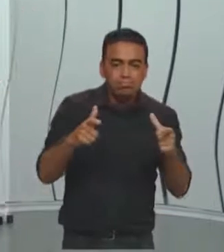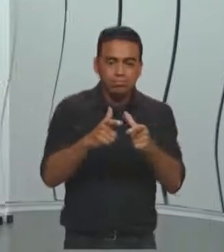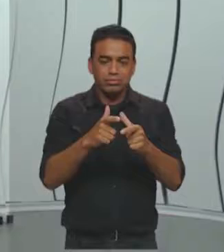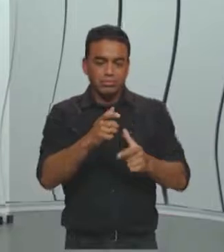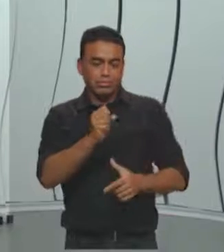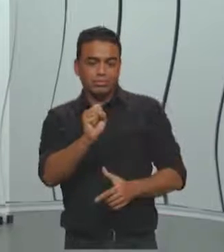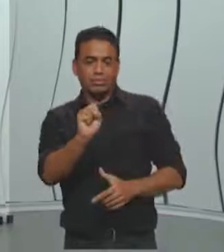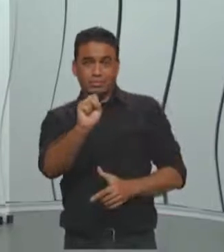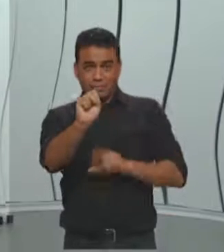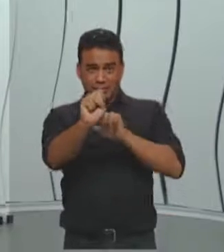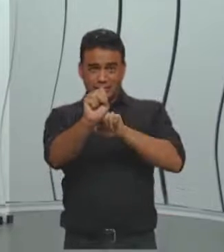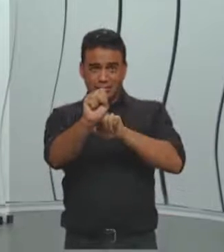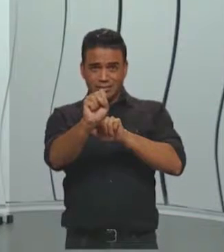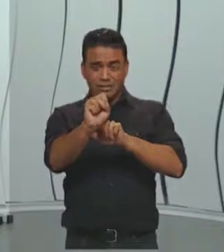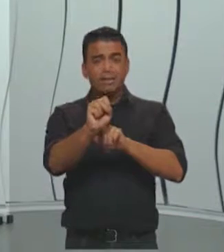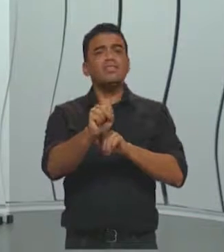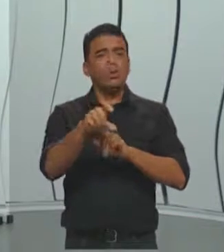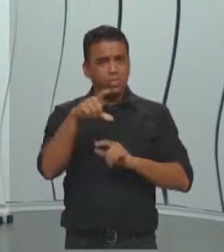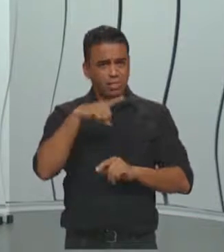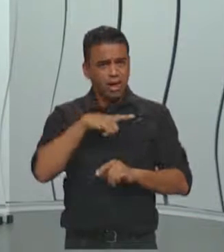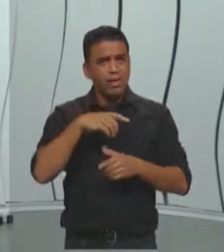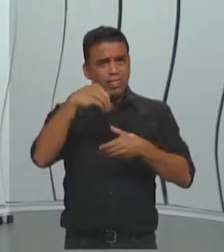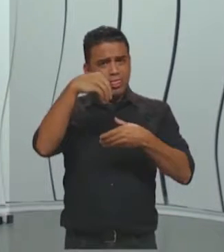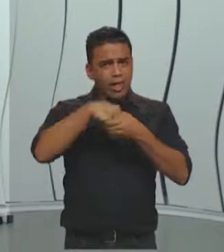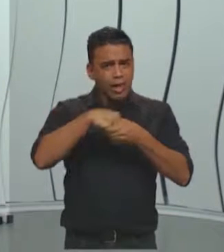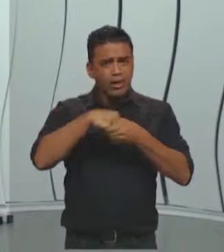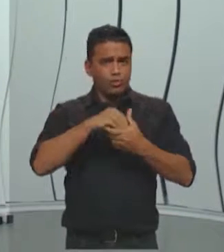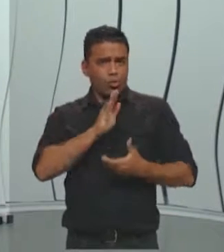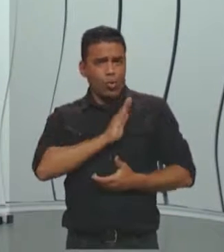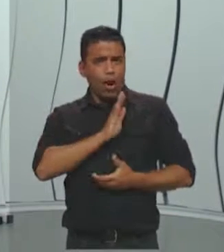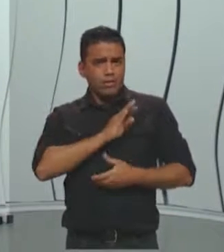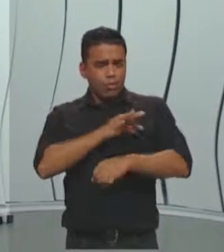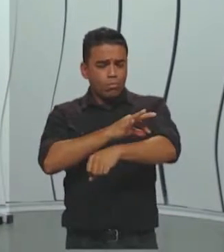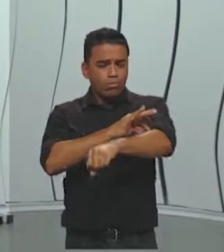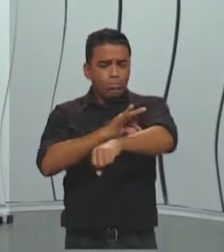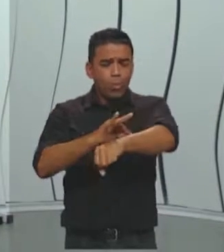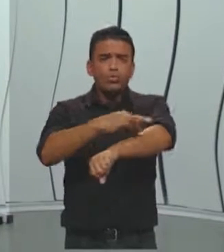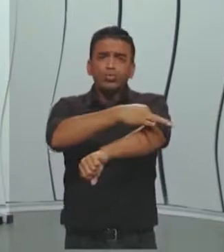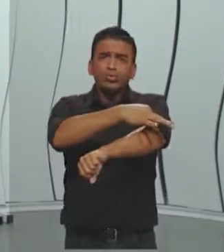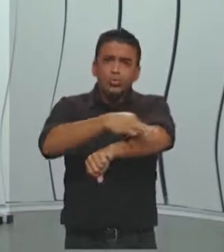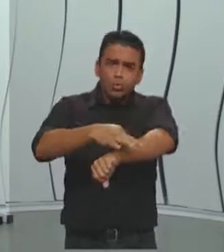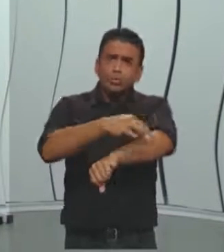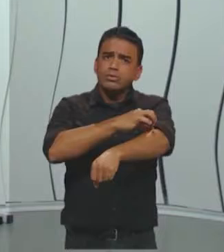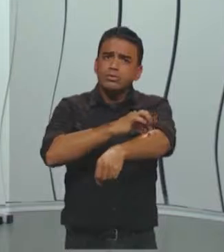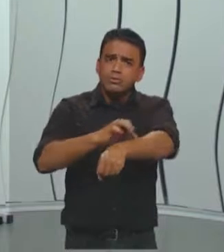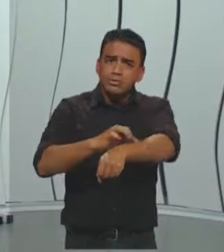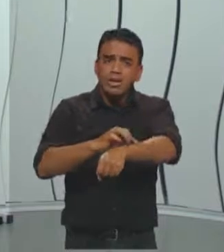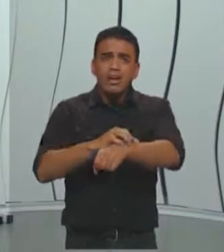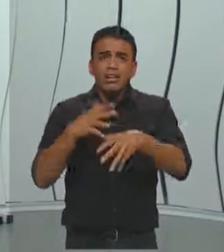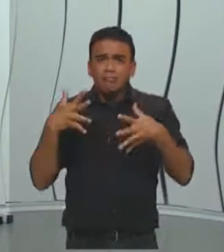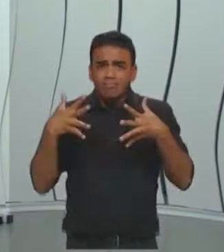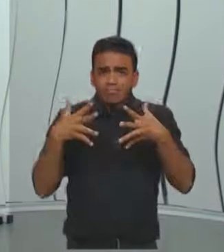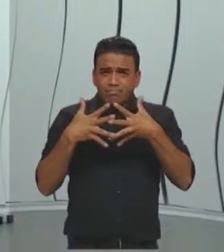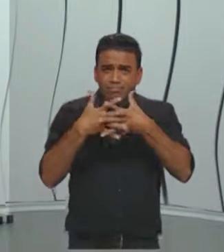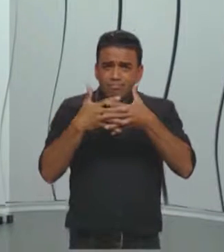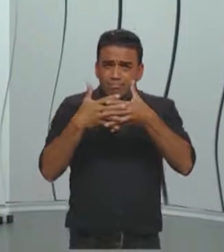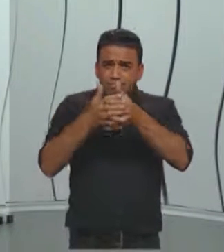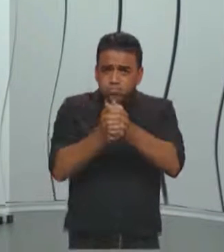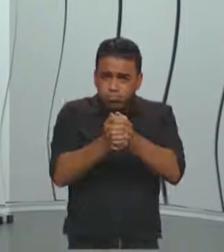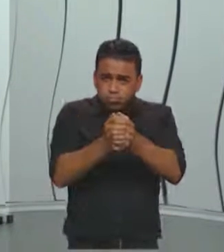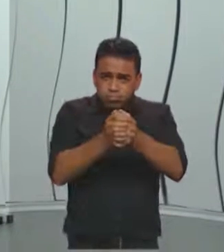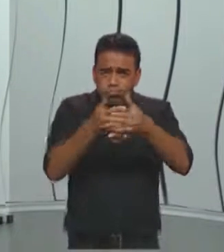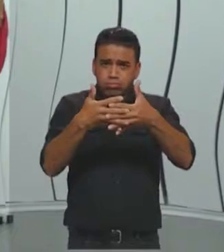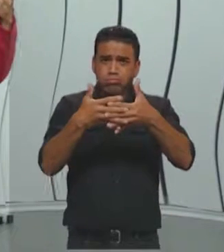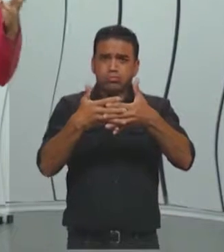O coração, ele é bem musculoso porque ele faz esse trabalho de contrair, de